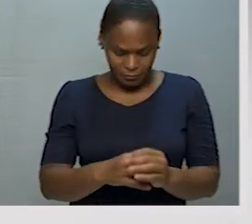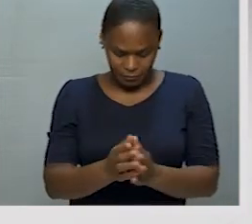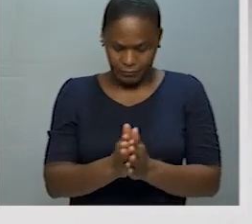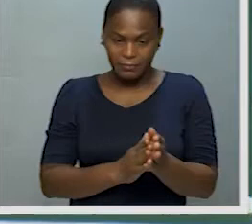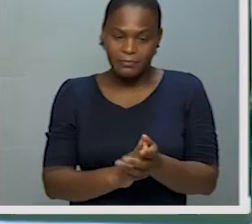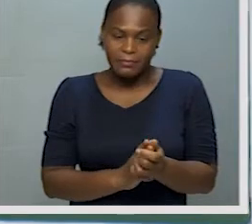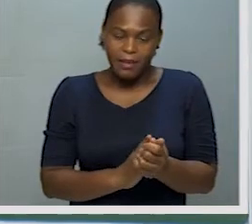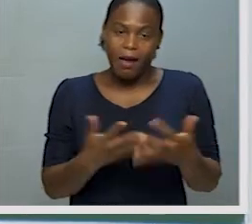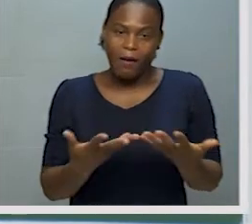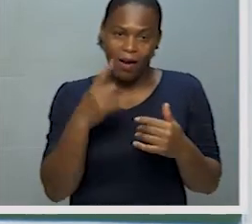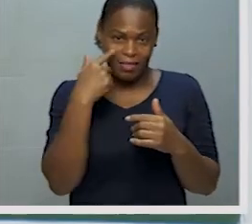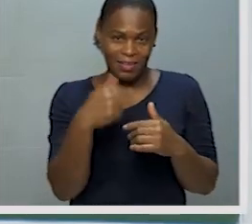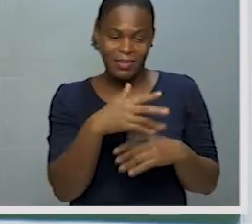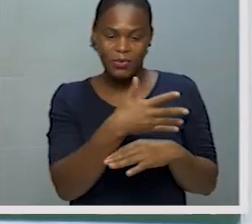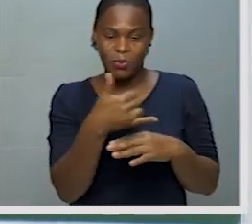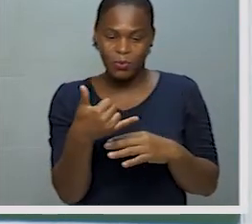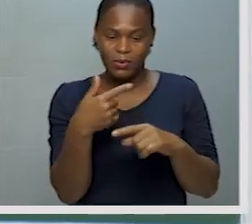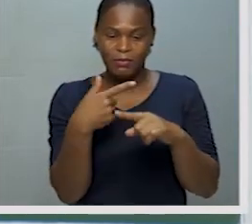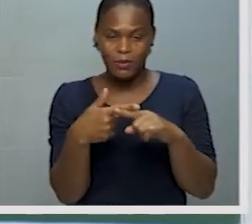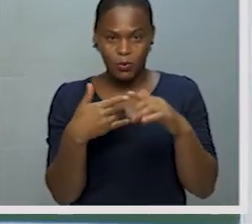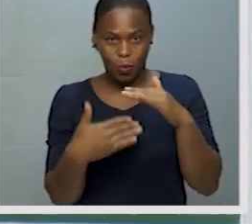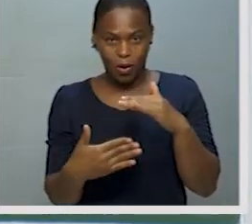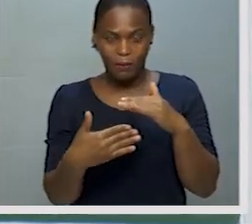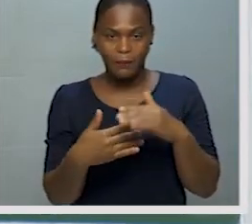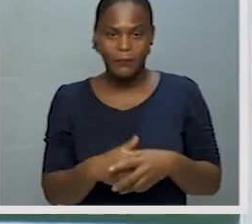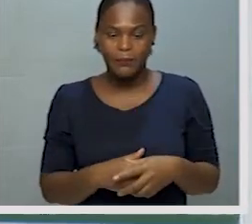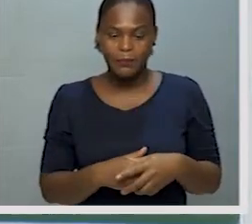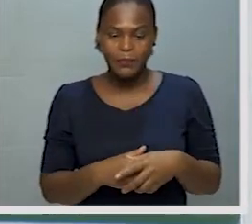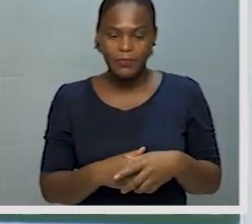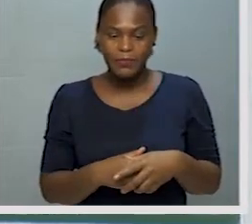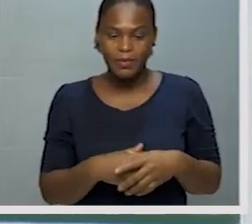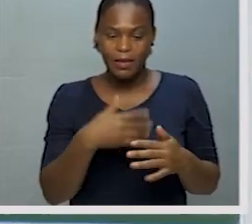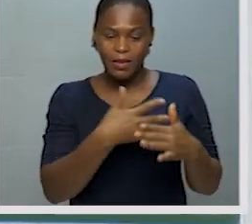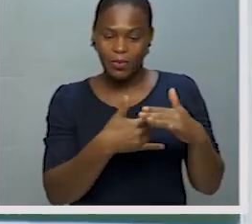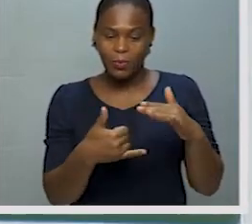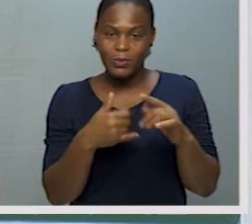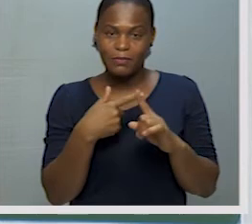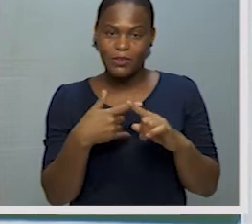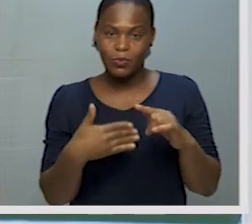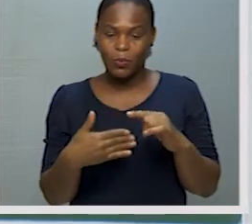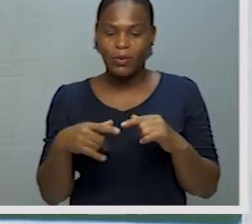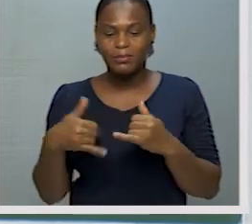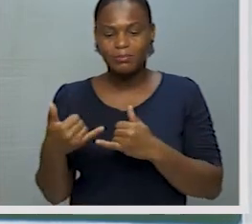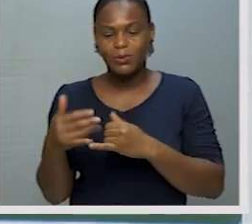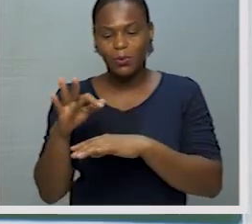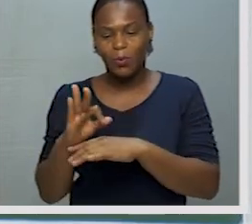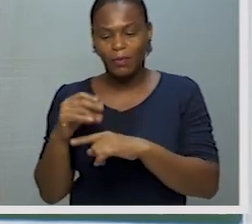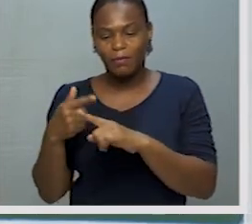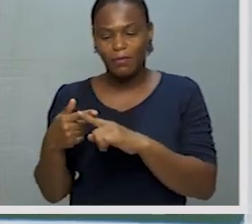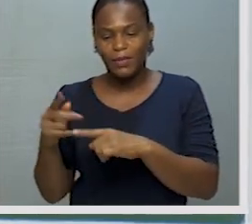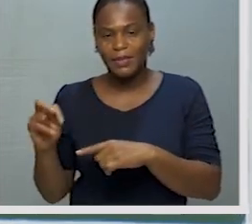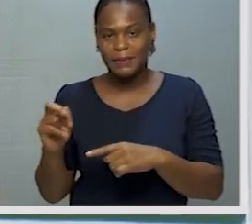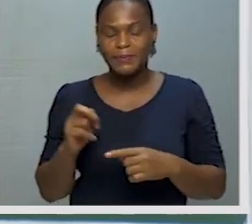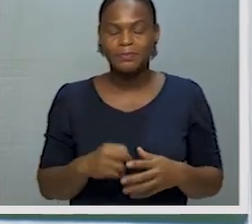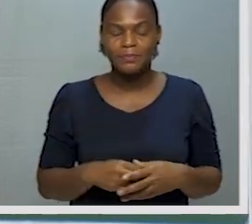Então, vamos aqui, 12 vezes 1. 12 a dividir por 12 dá 1. 4 vezes